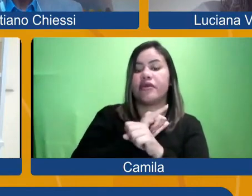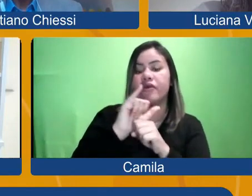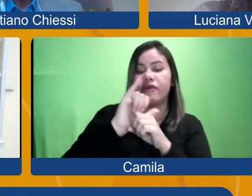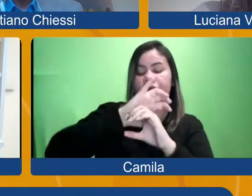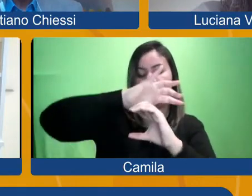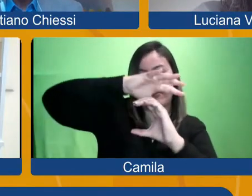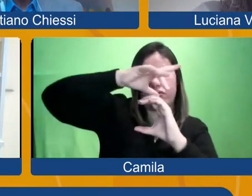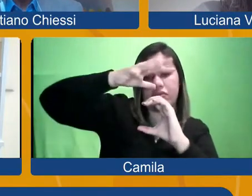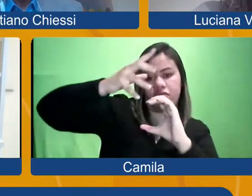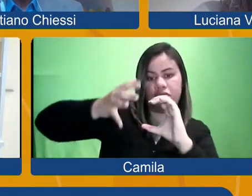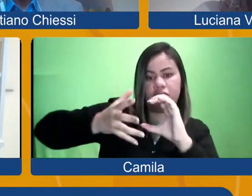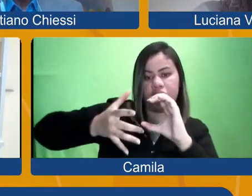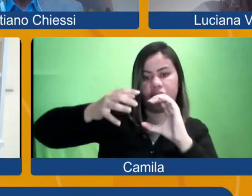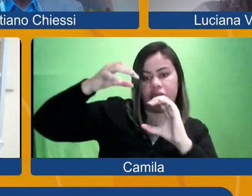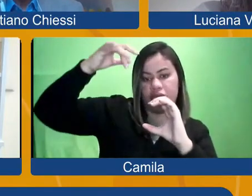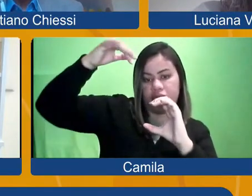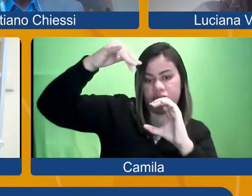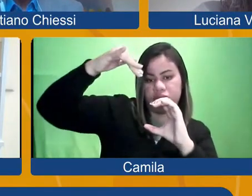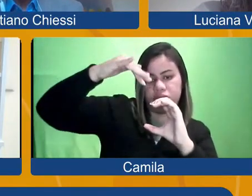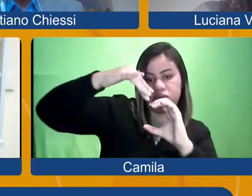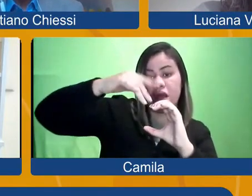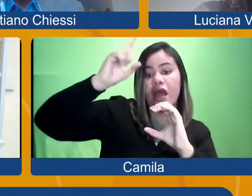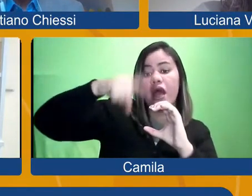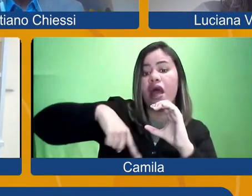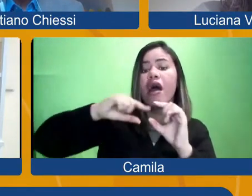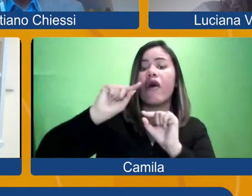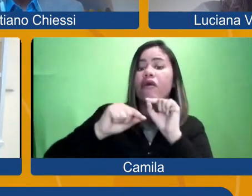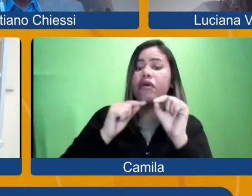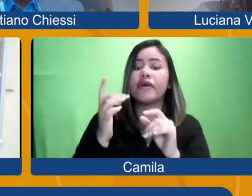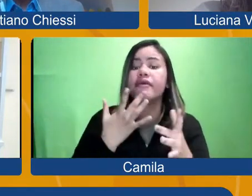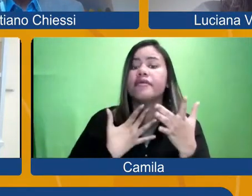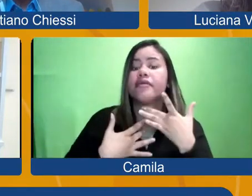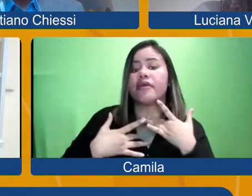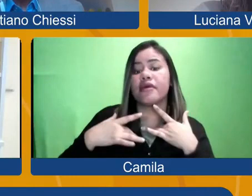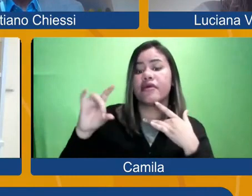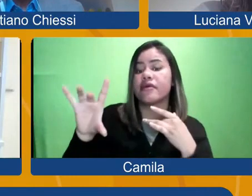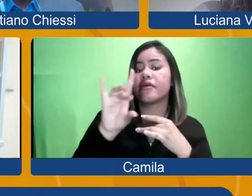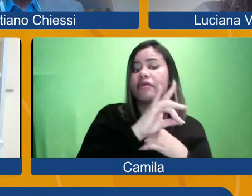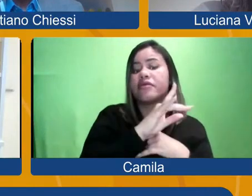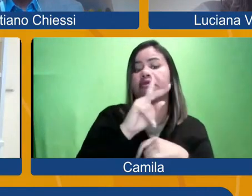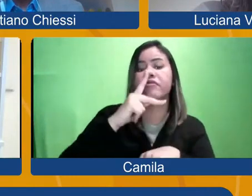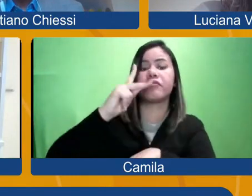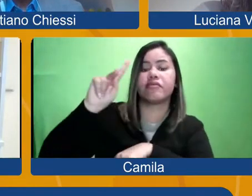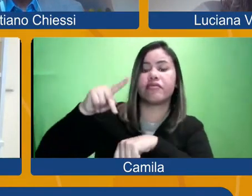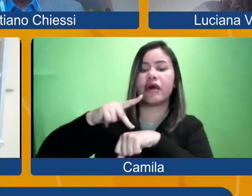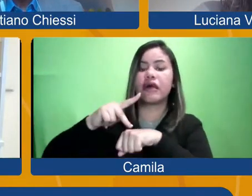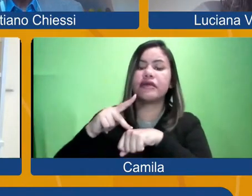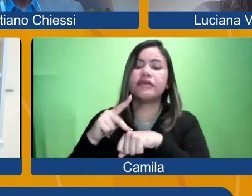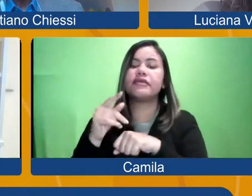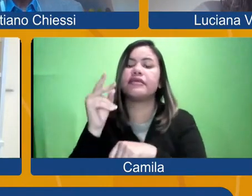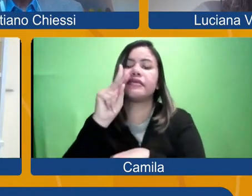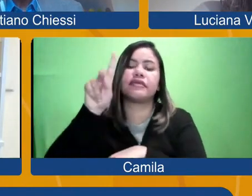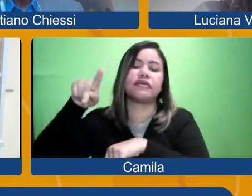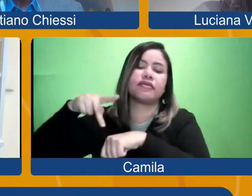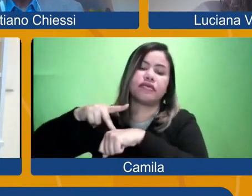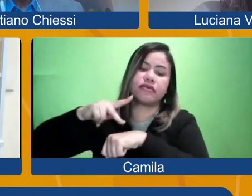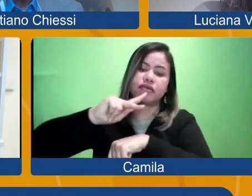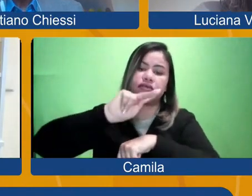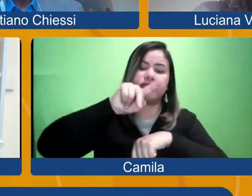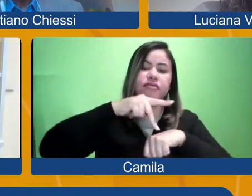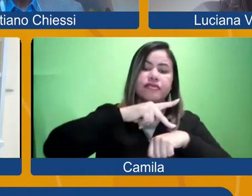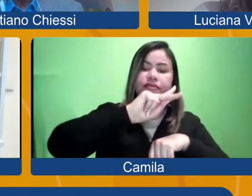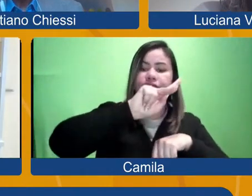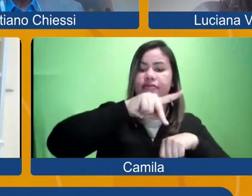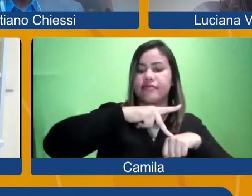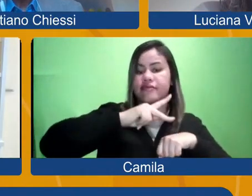acordos realmente são conflitos de interesse, né? Assim, cada país vai tentar puxar a sardinha, né, vamos